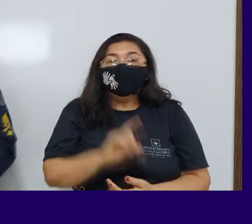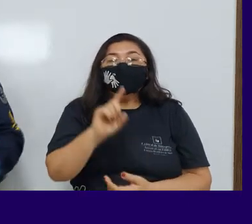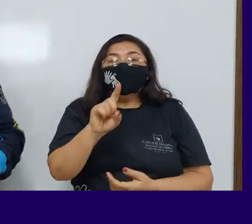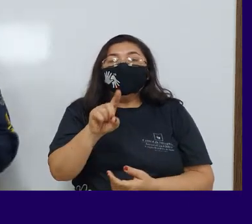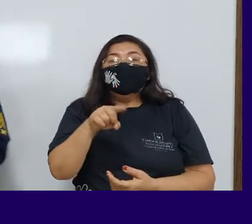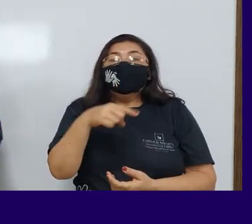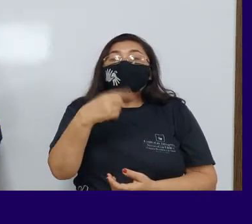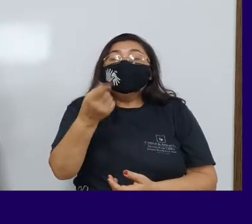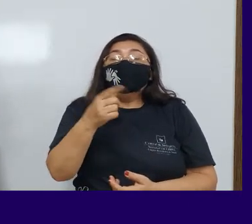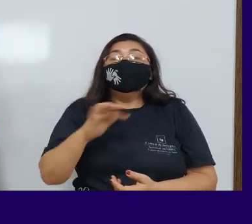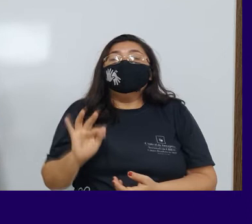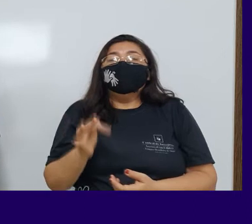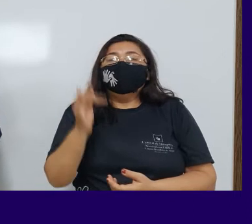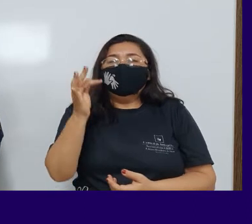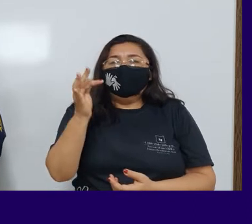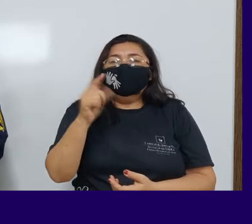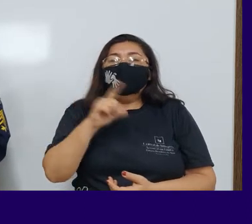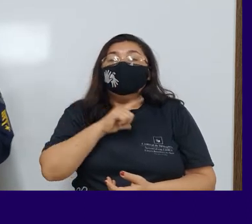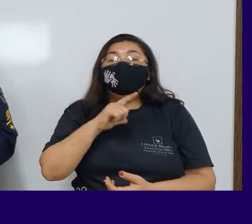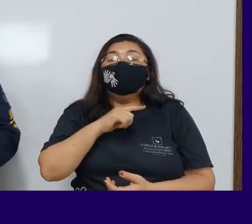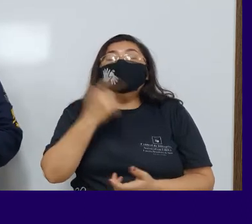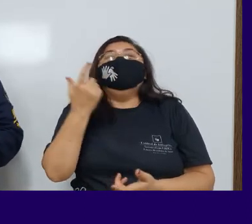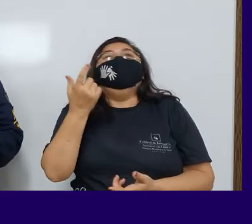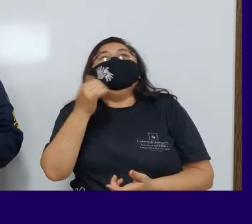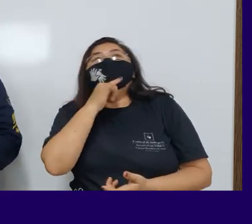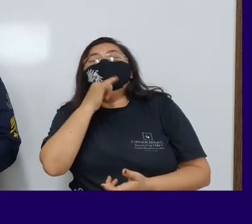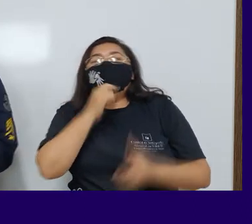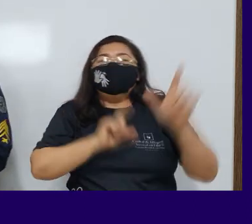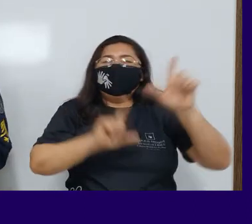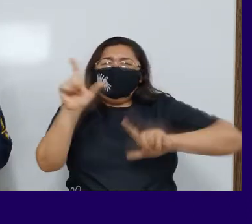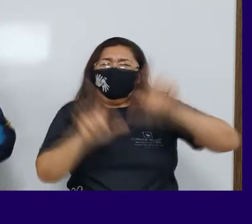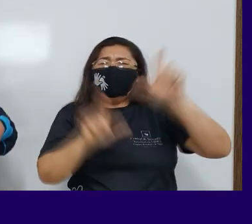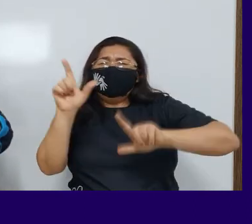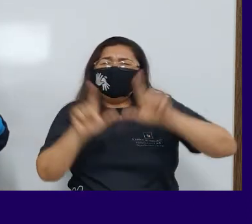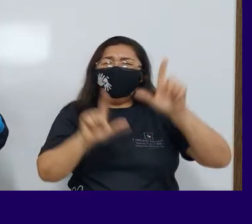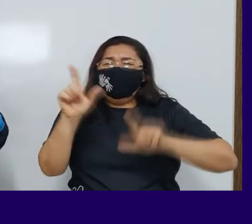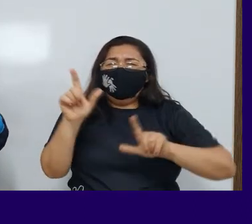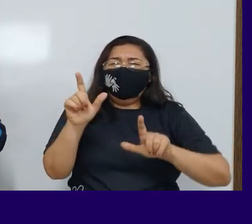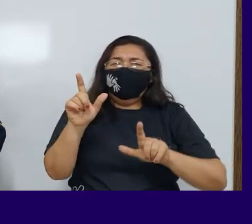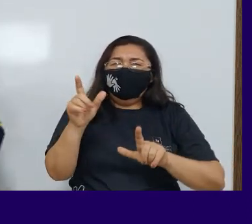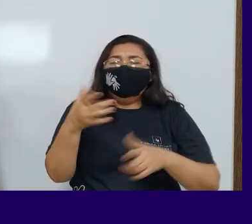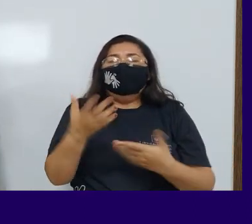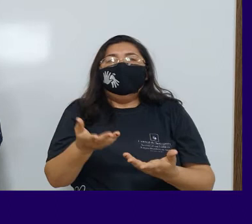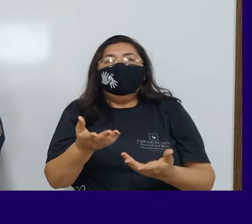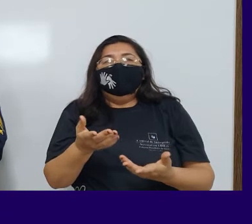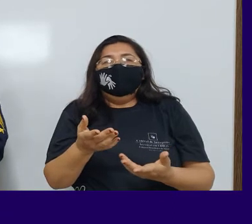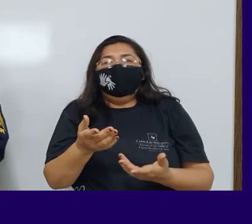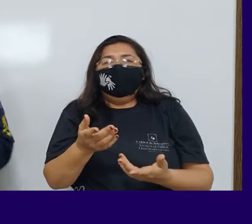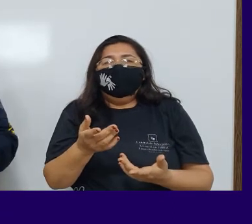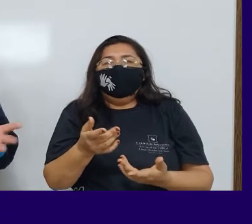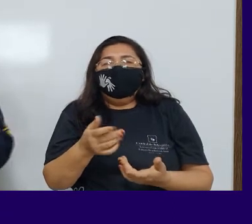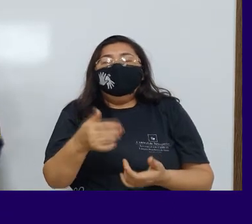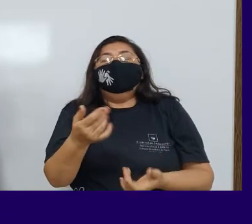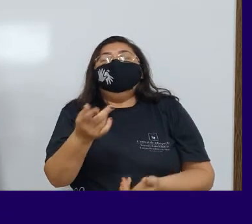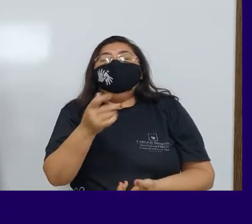avançadas de publicidade e marketing que se desenvolveram nessa época. Pessoal, como o álcool e a bebida alcoólica e o